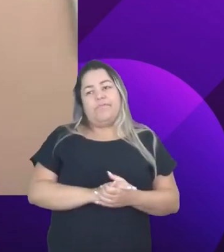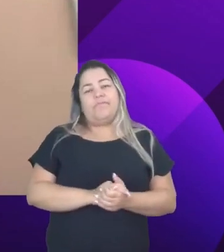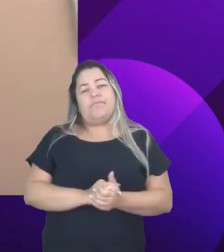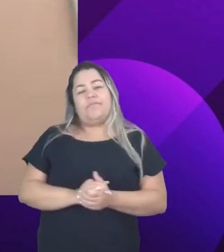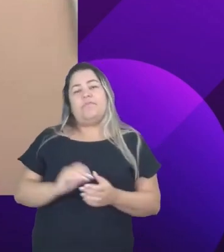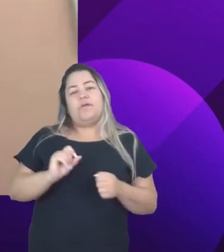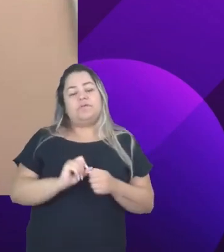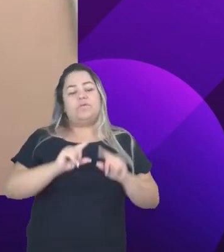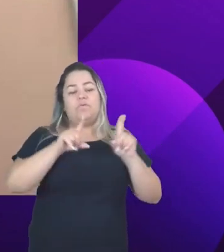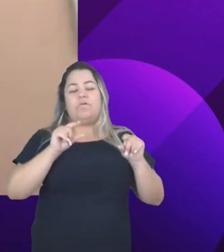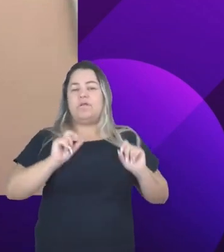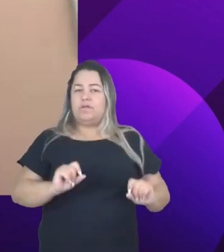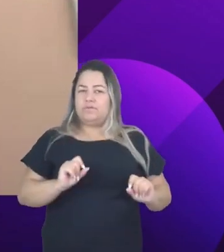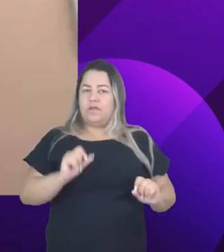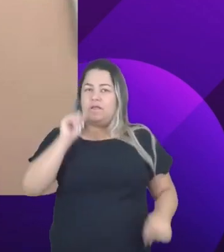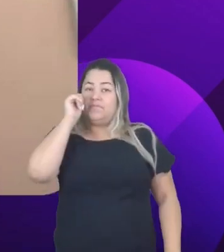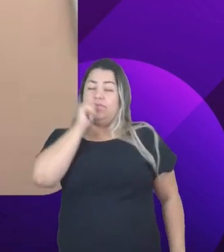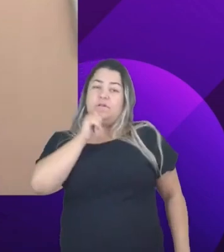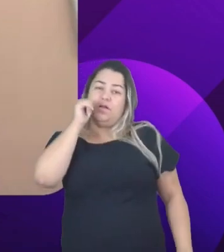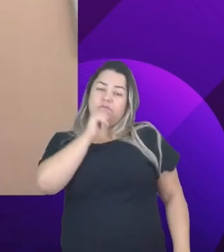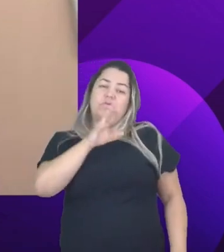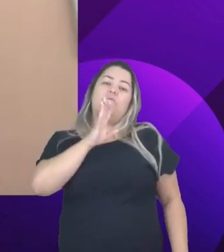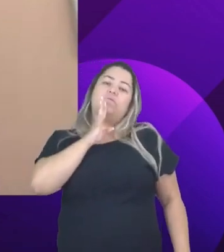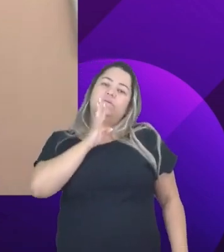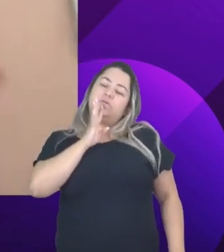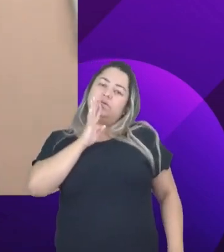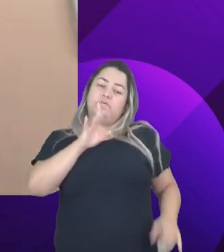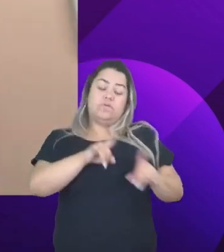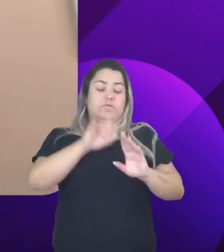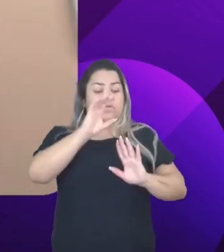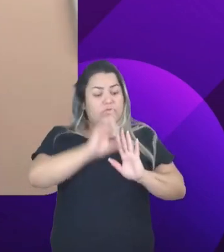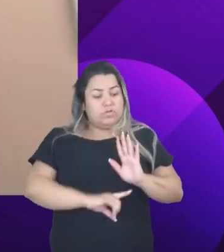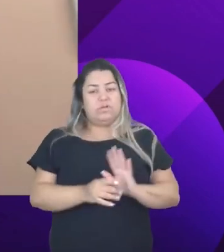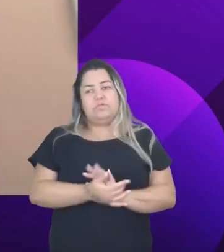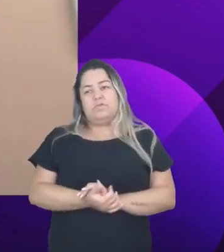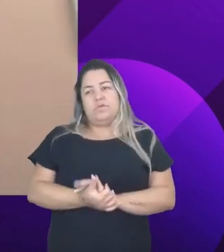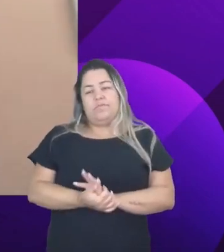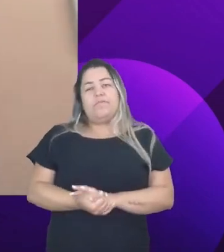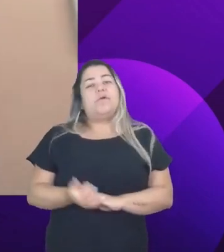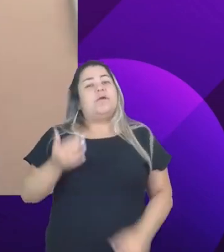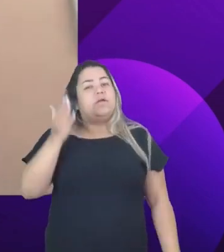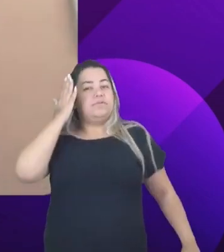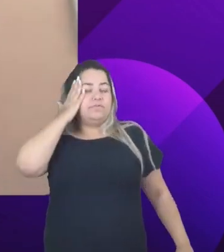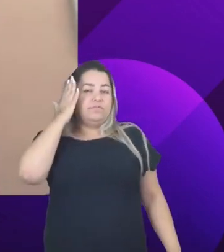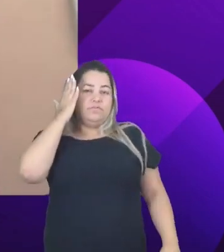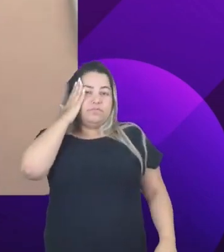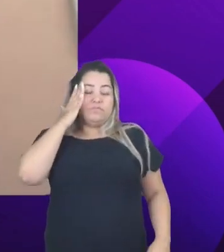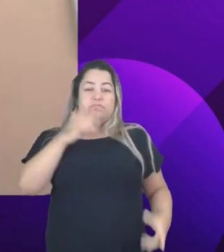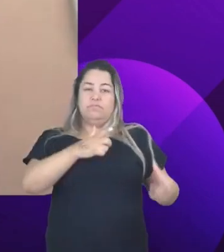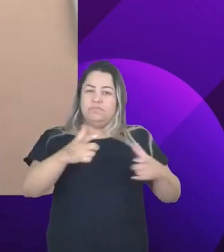fazer com que as mulheres conheçam os seus direitos, elas saibam